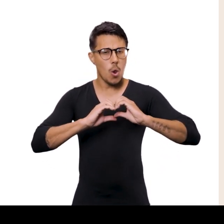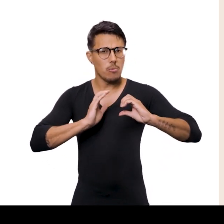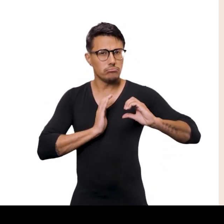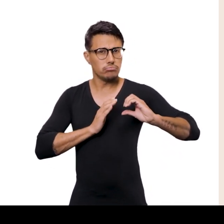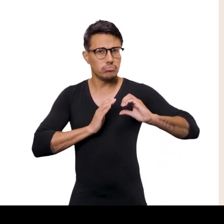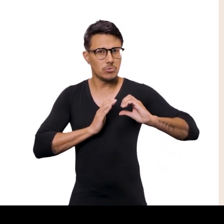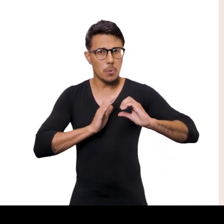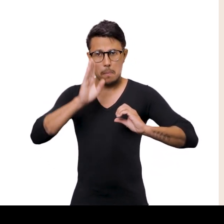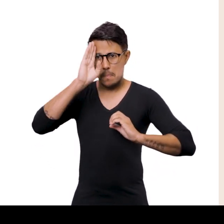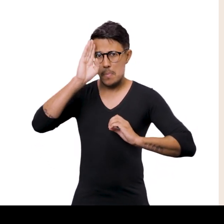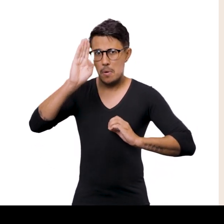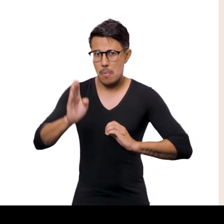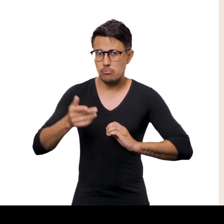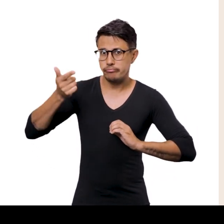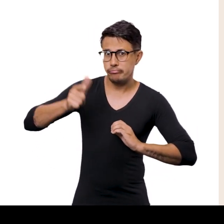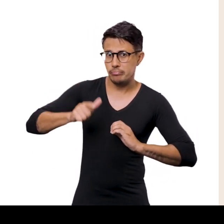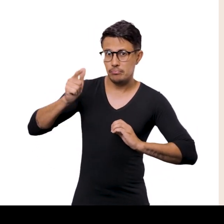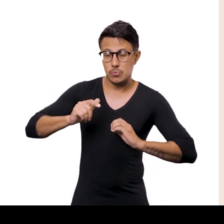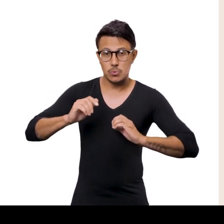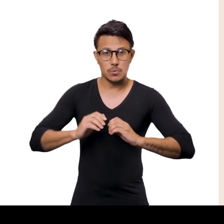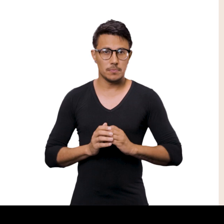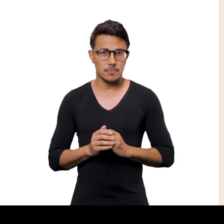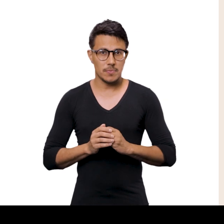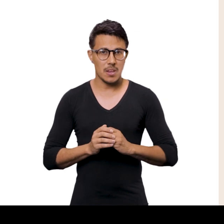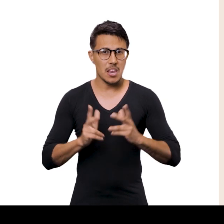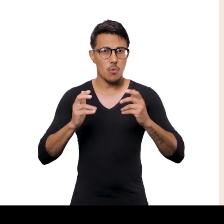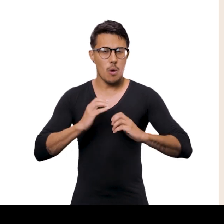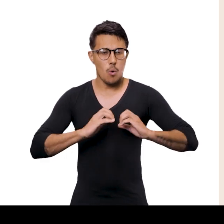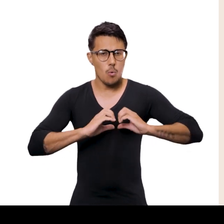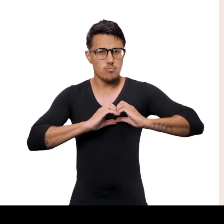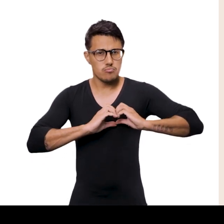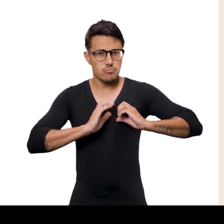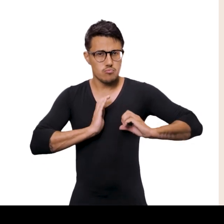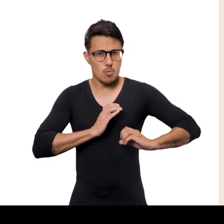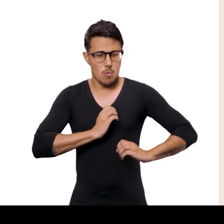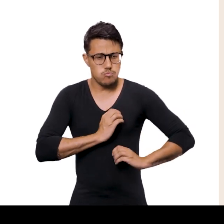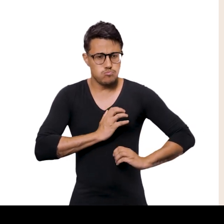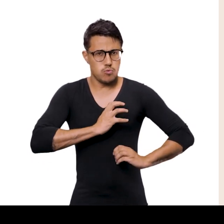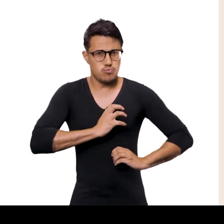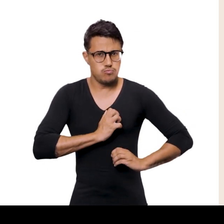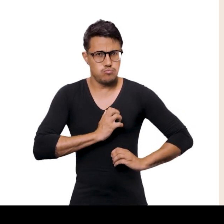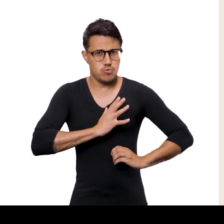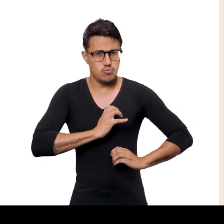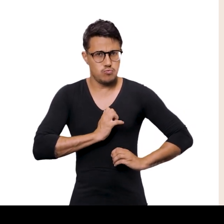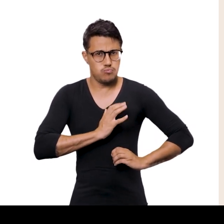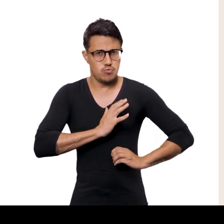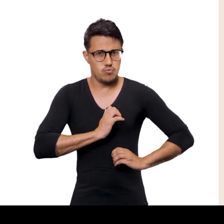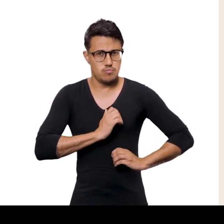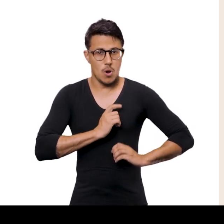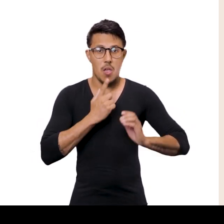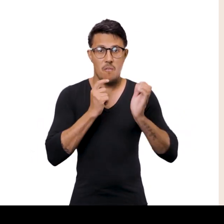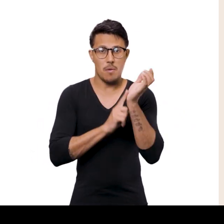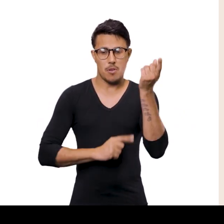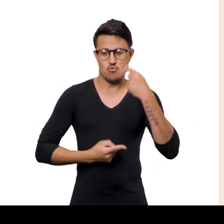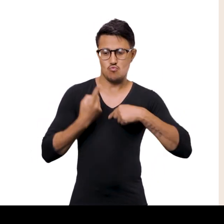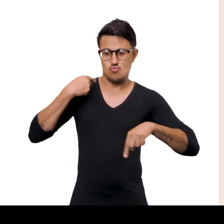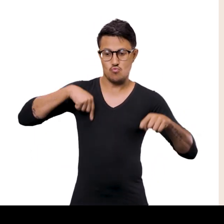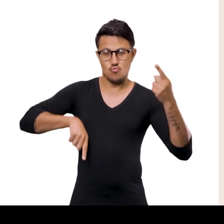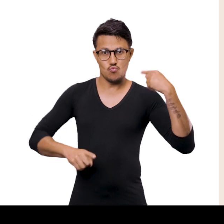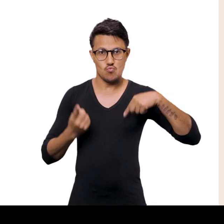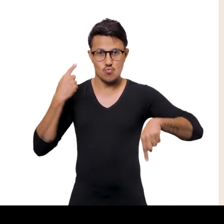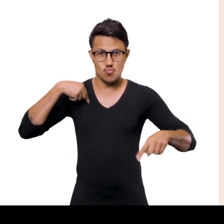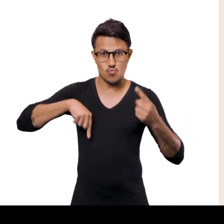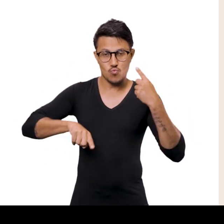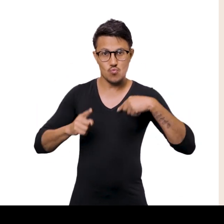dominante e recorrente. Coração como órgão, músculo, que bombeia sangue através das veias